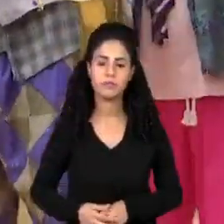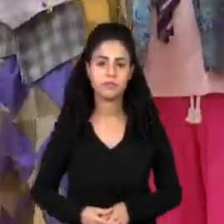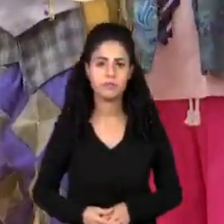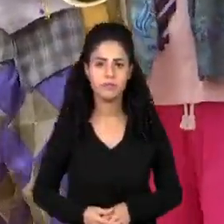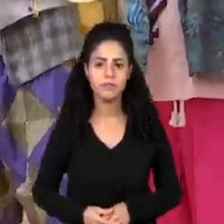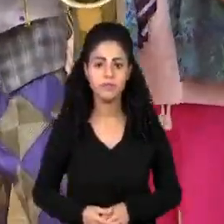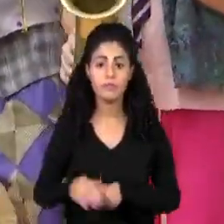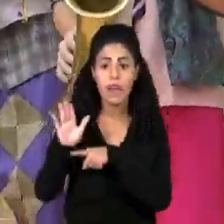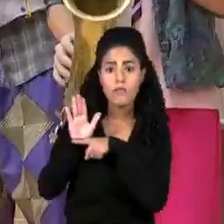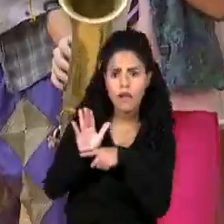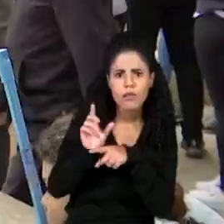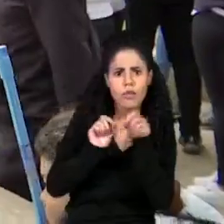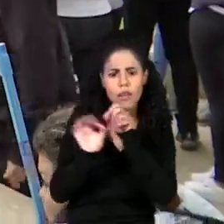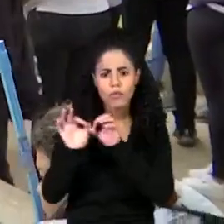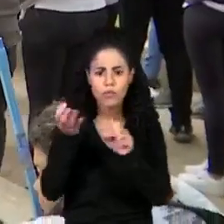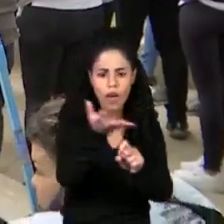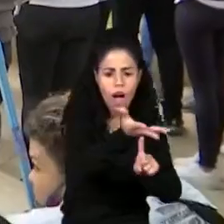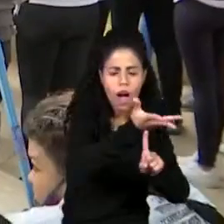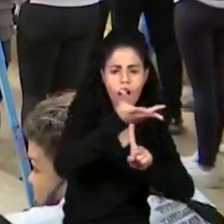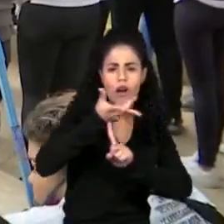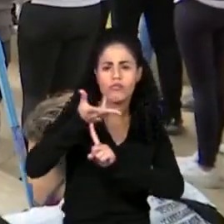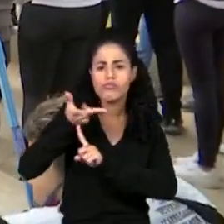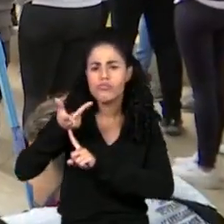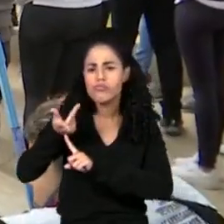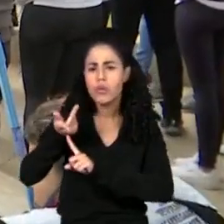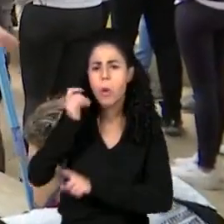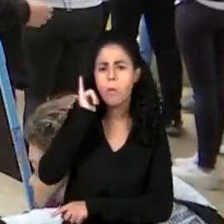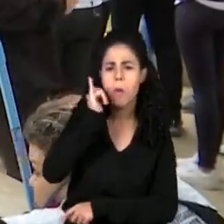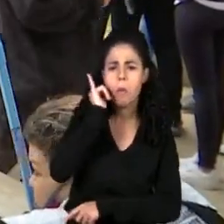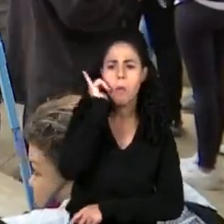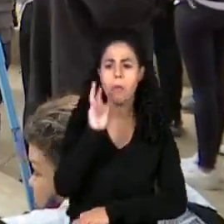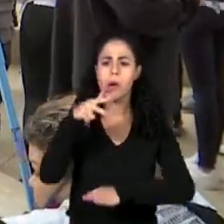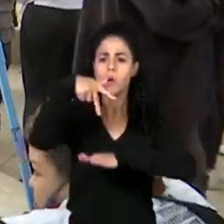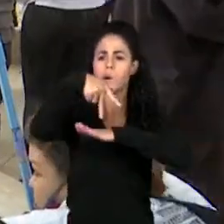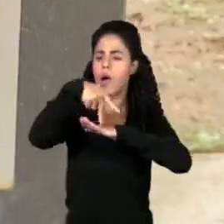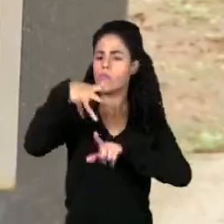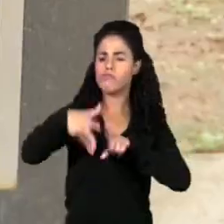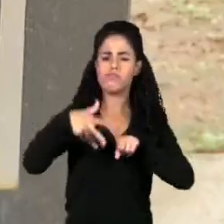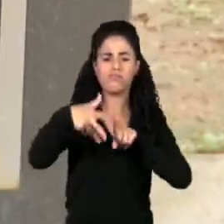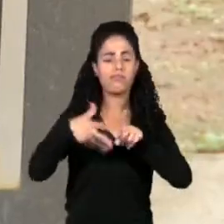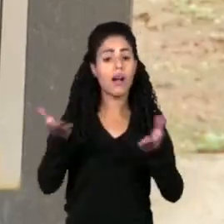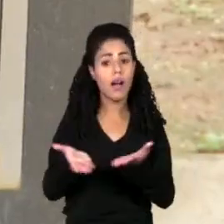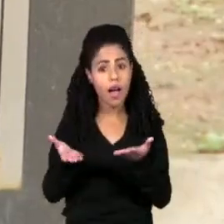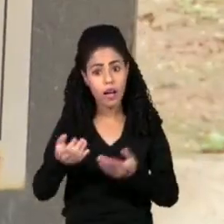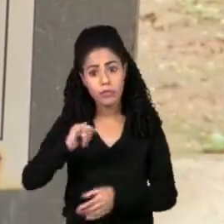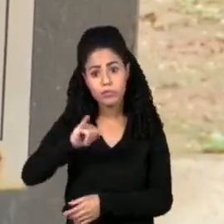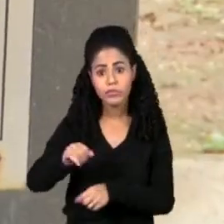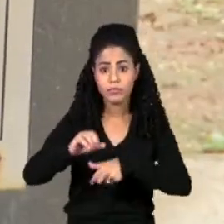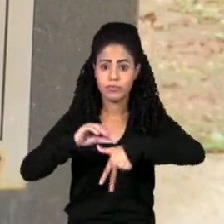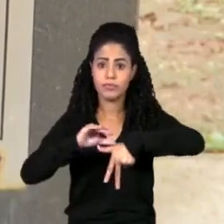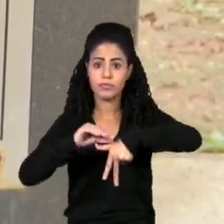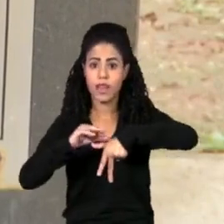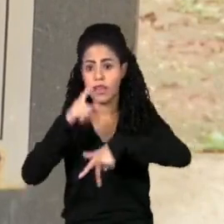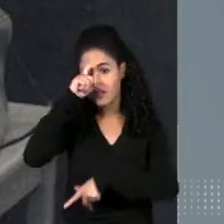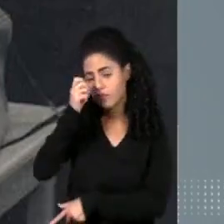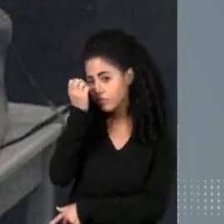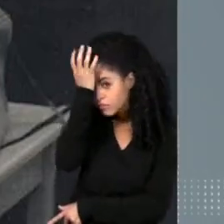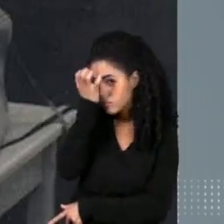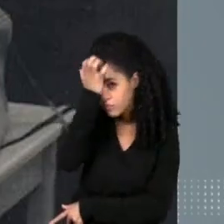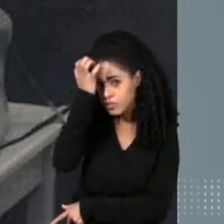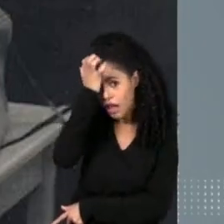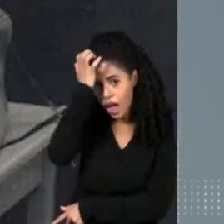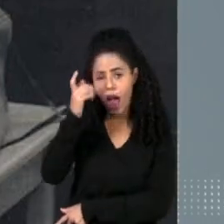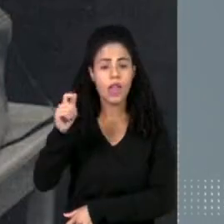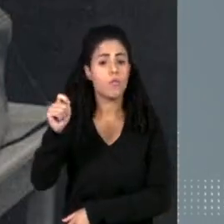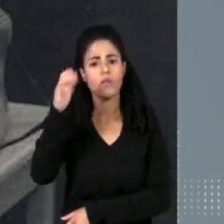Além das apresentações artísticas, discursos lembraram a vida do então diretor de jornalismo da TV Cultura, Vladimir Herzog, assassinado pela